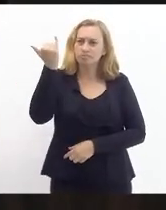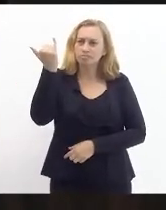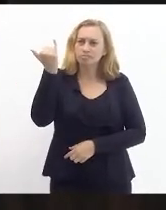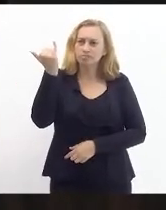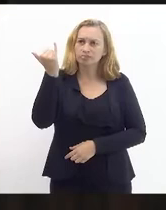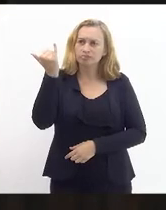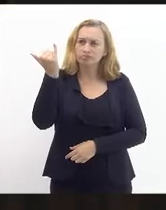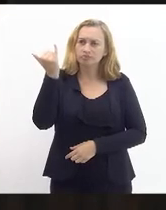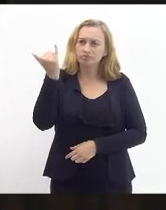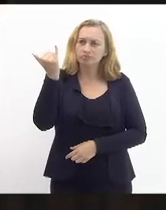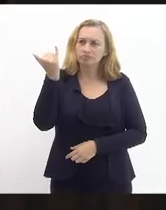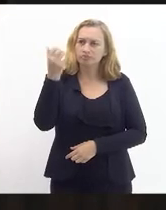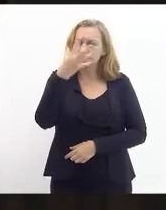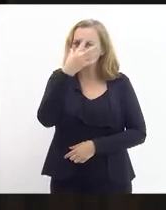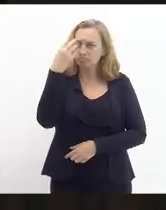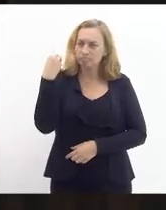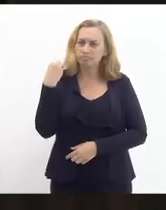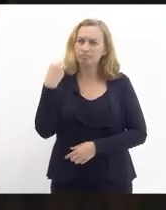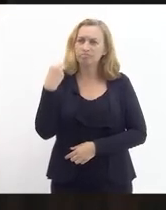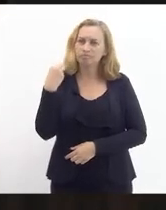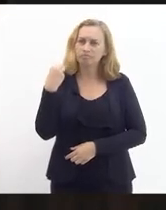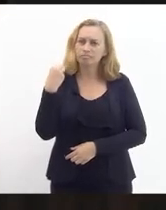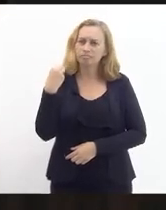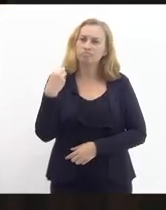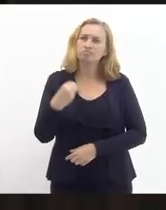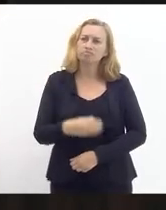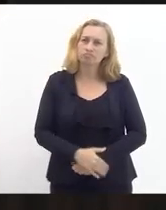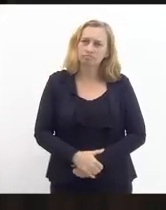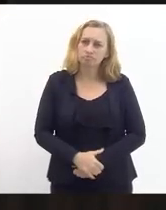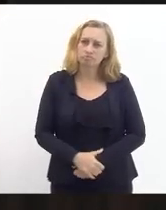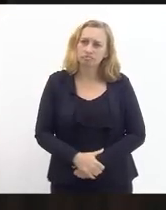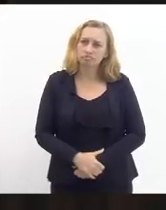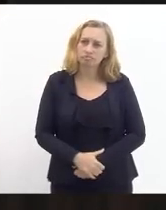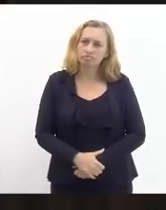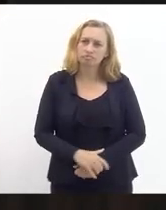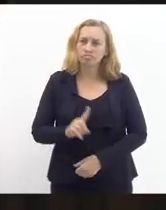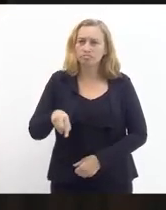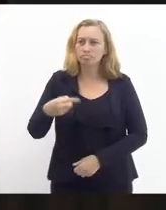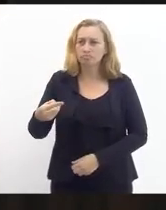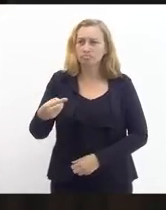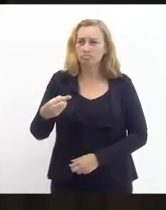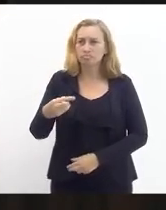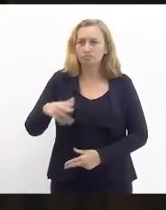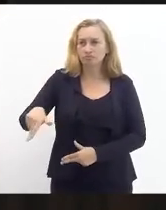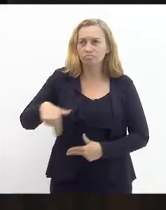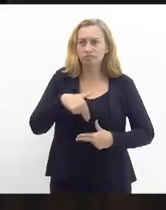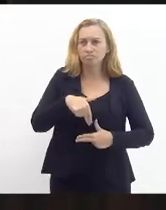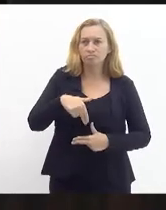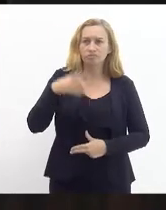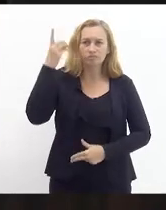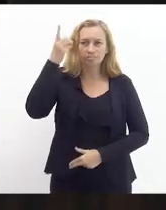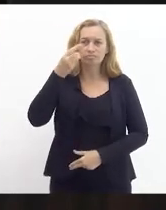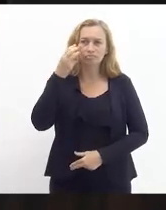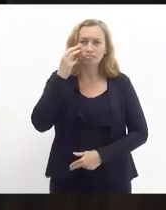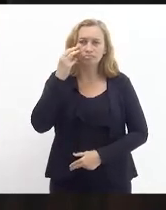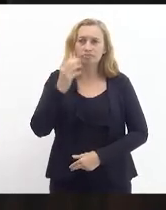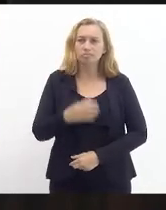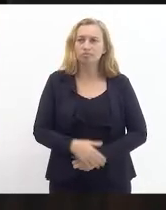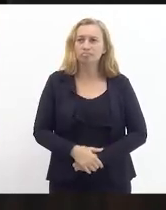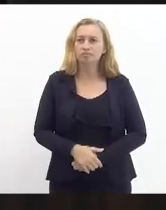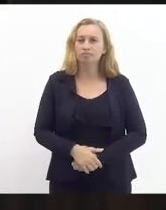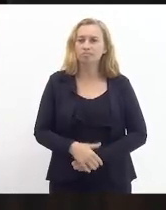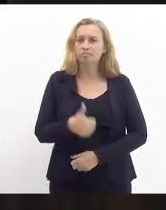estão ficando renegada ao esquecimento próxima hora do escrito ao Nobre Deputado waldeck Carneiro